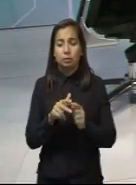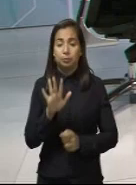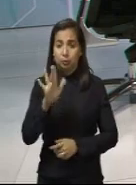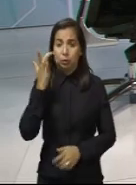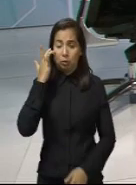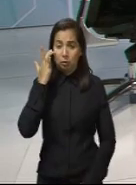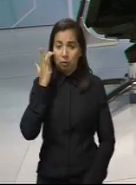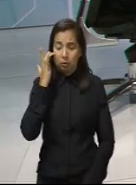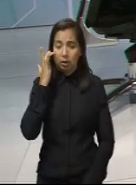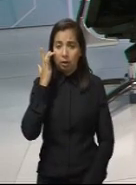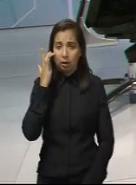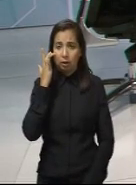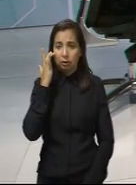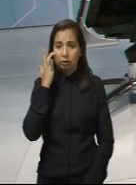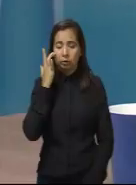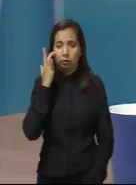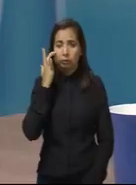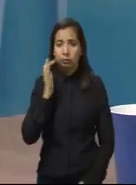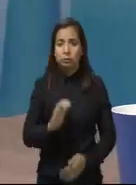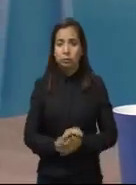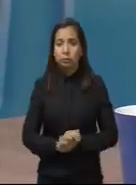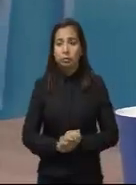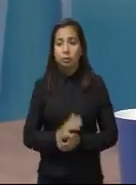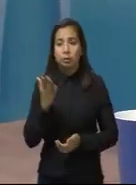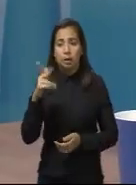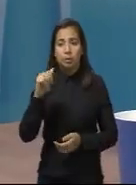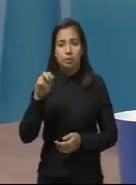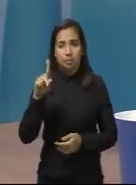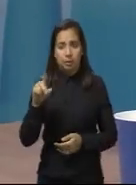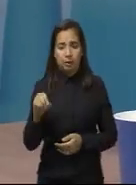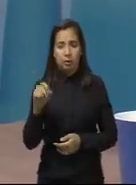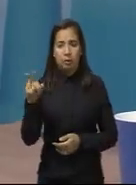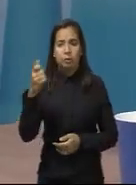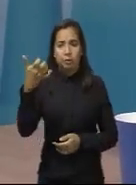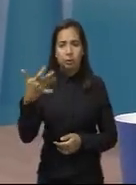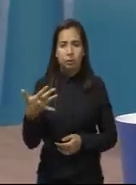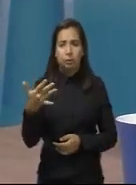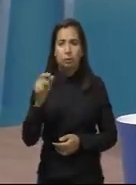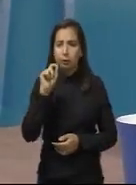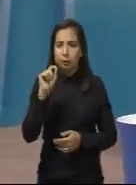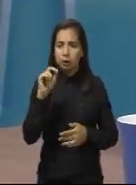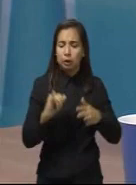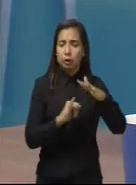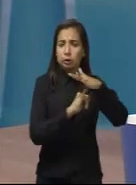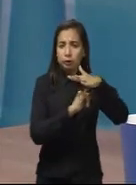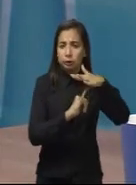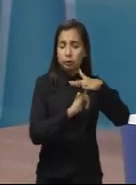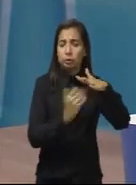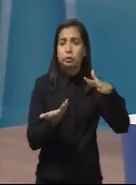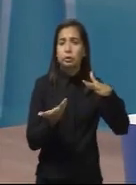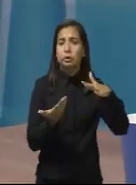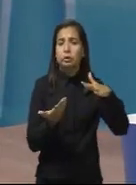Eu acho que o doutor Paulo colocou uma questão, quer dizer, as instituições elas